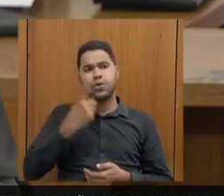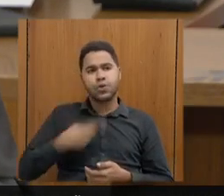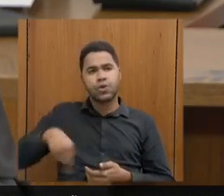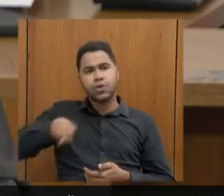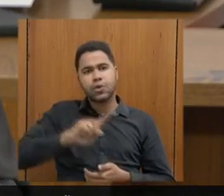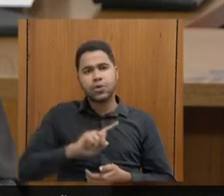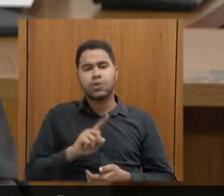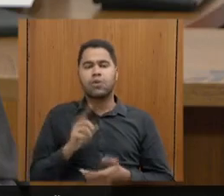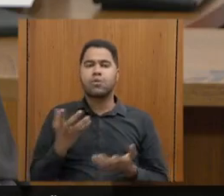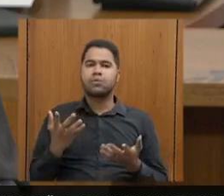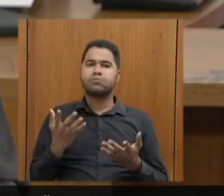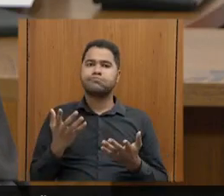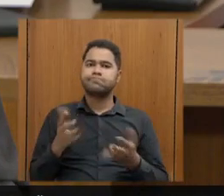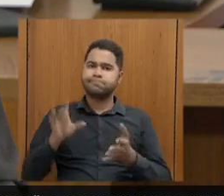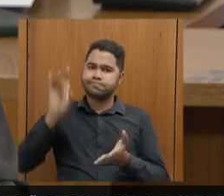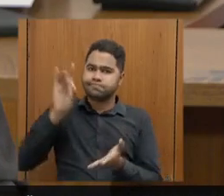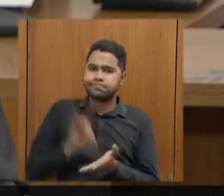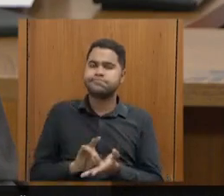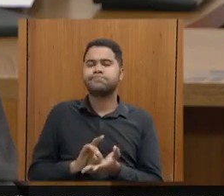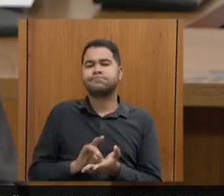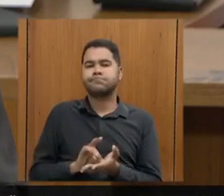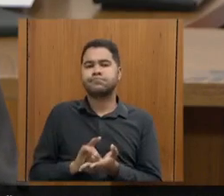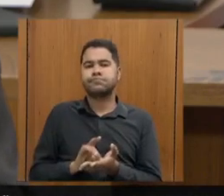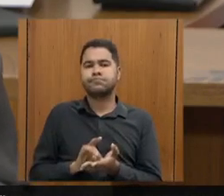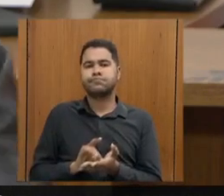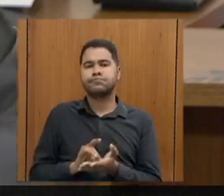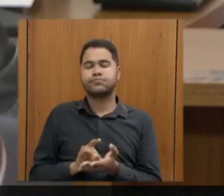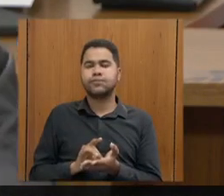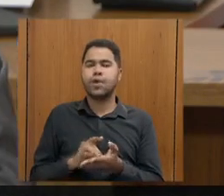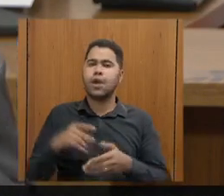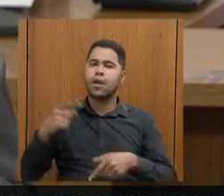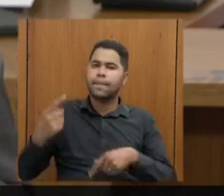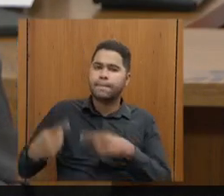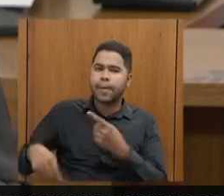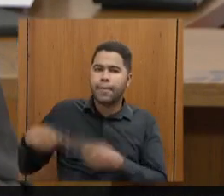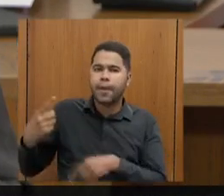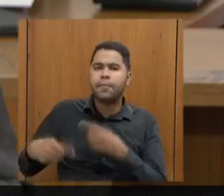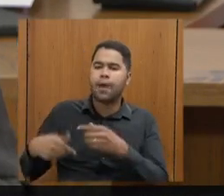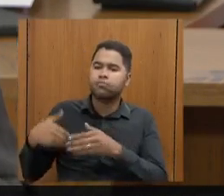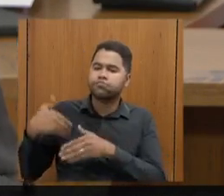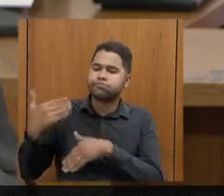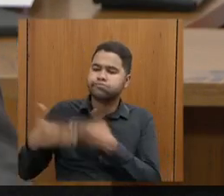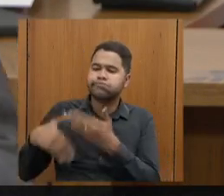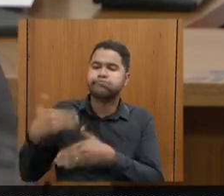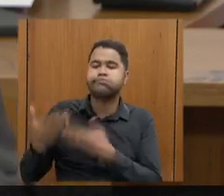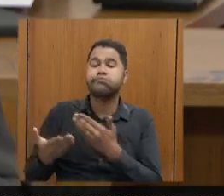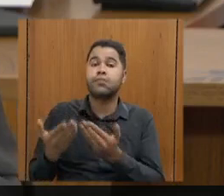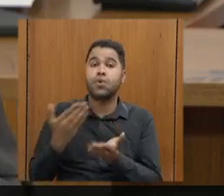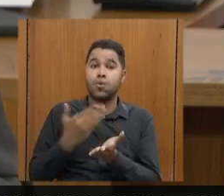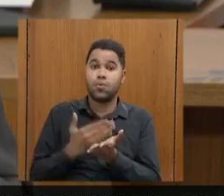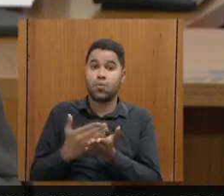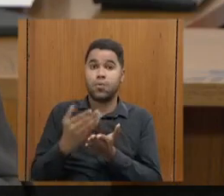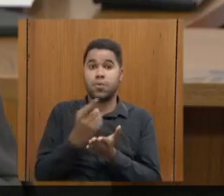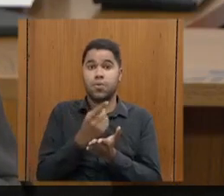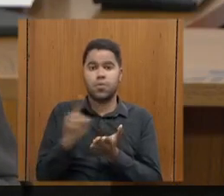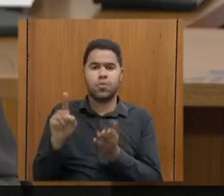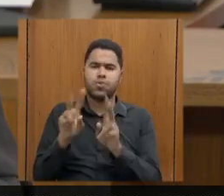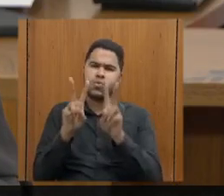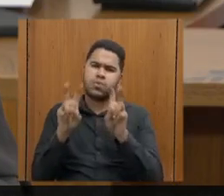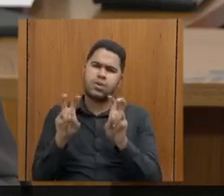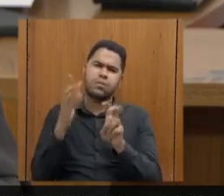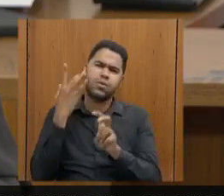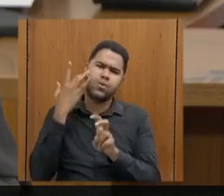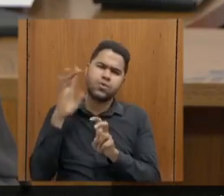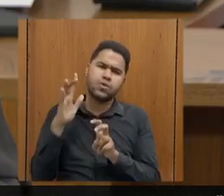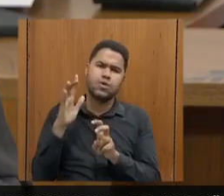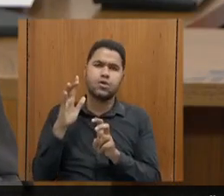poder efetivamente tá discutindo e amadurecendo né eu vou começar com o último tempo não sei se eu